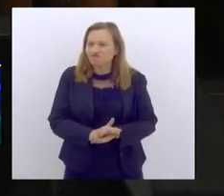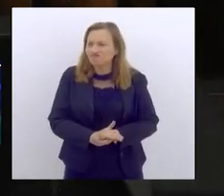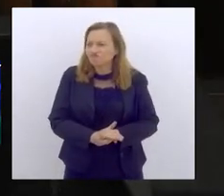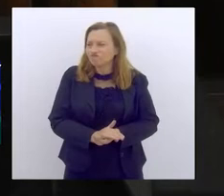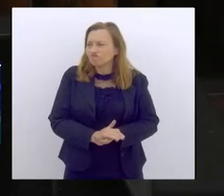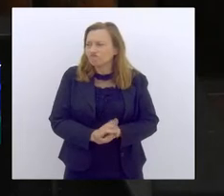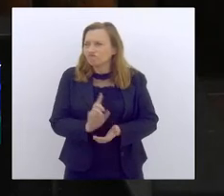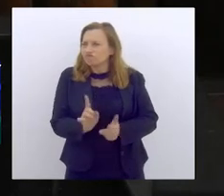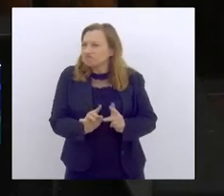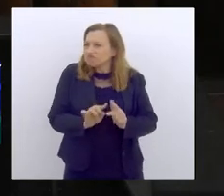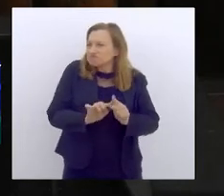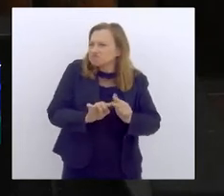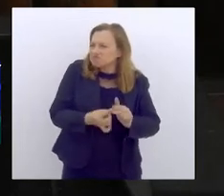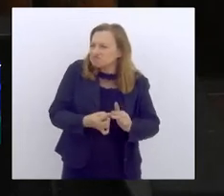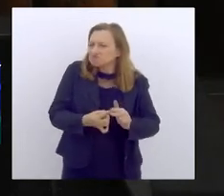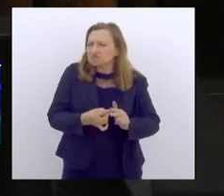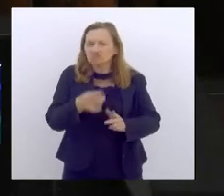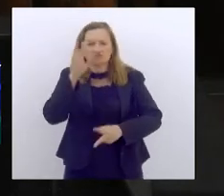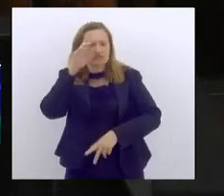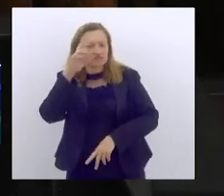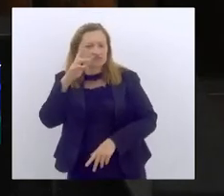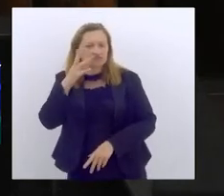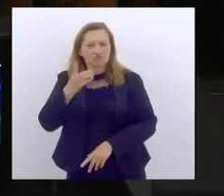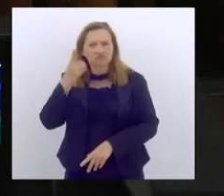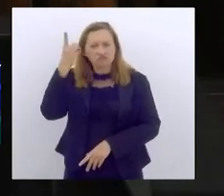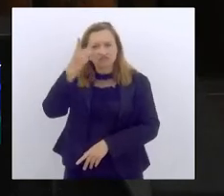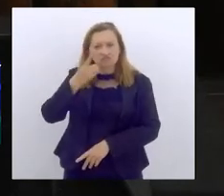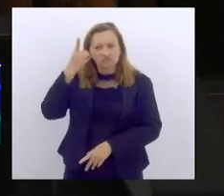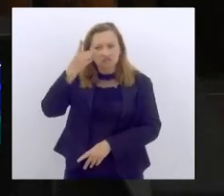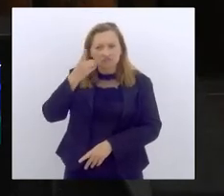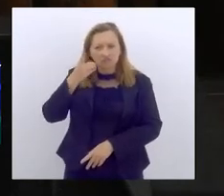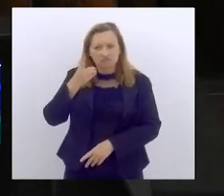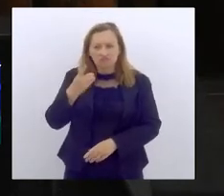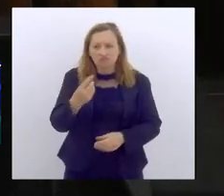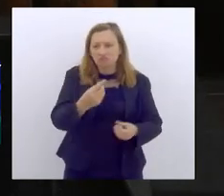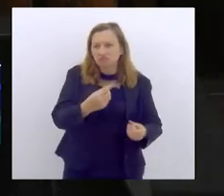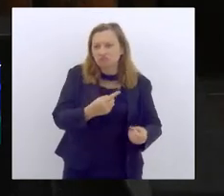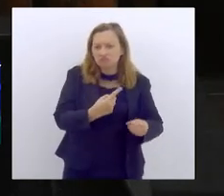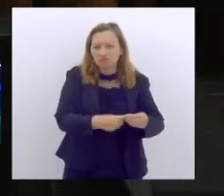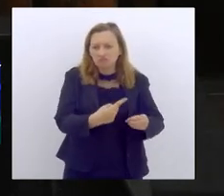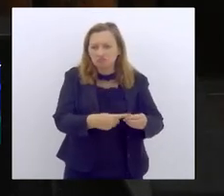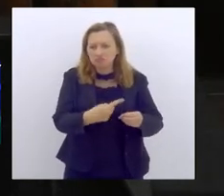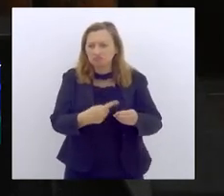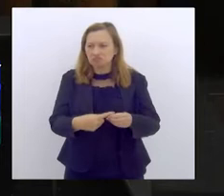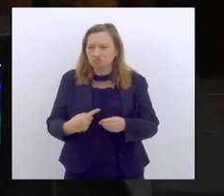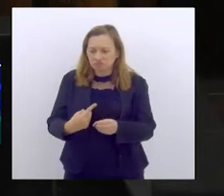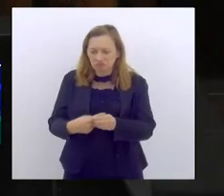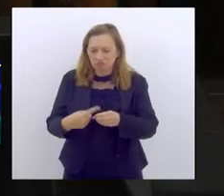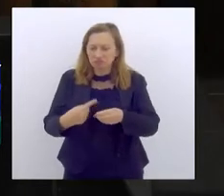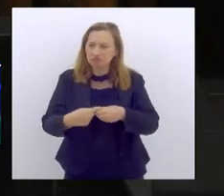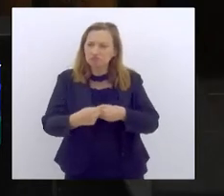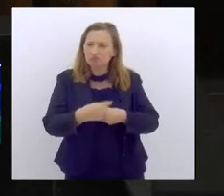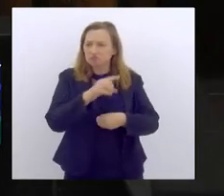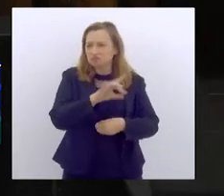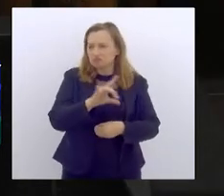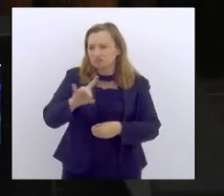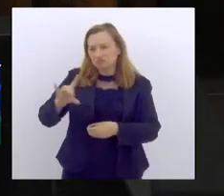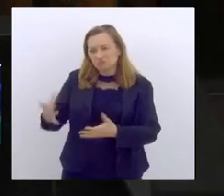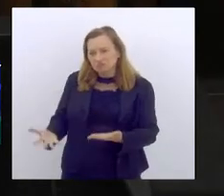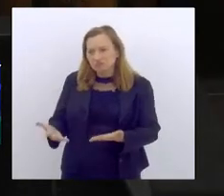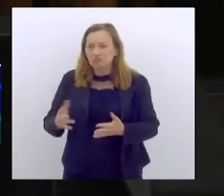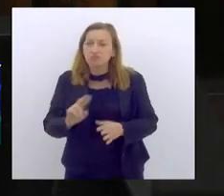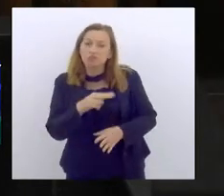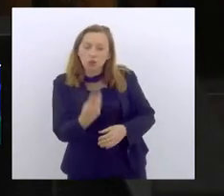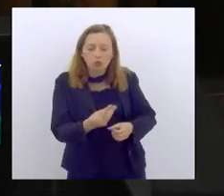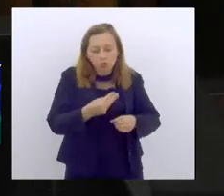se alteram muito só Deputado de bairro para bairro da cidade ou até